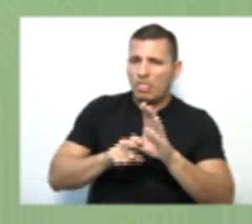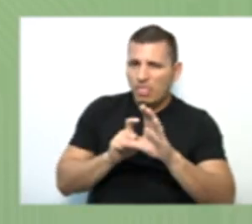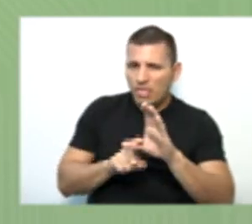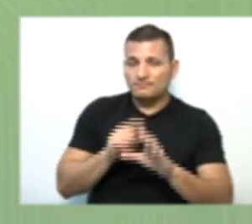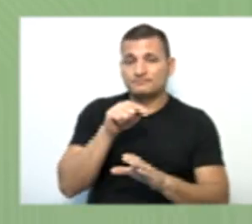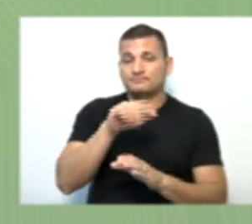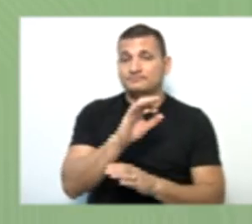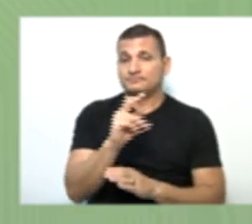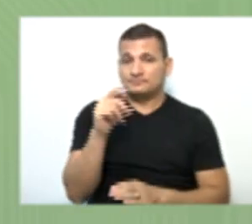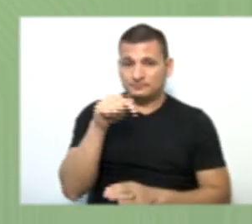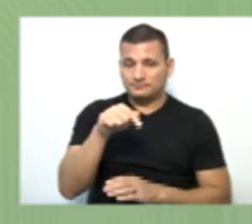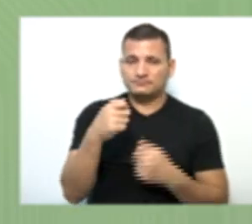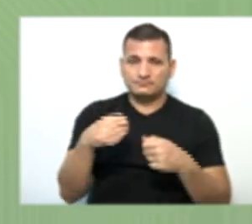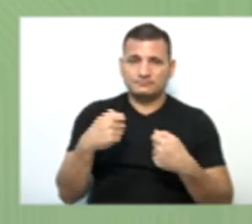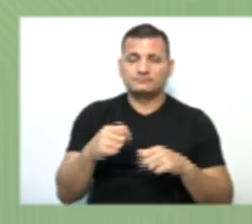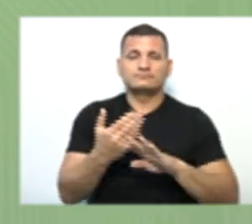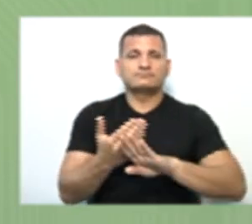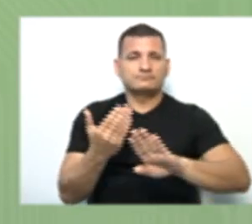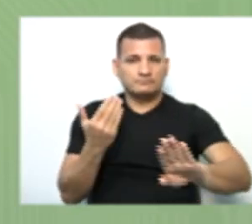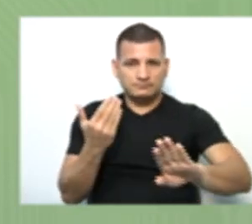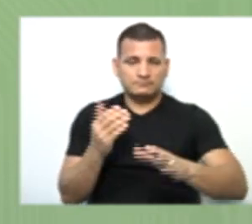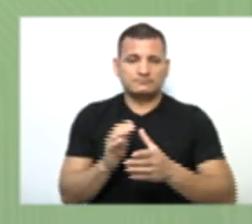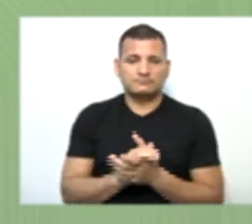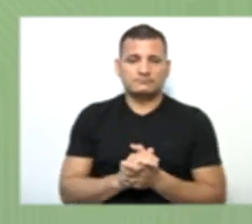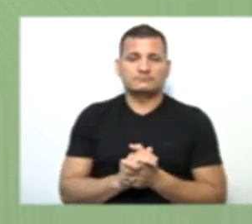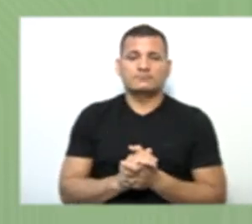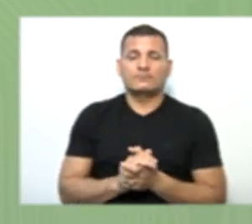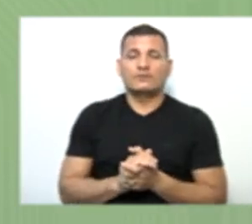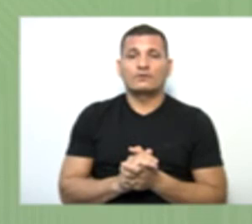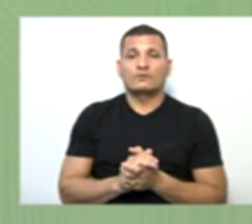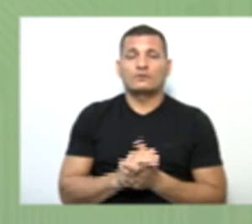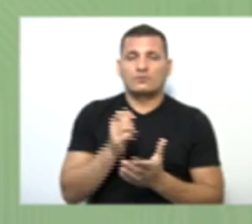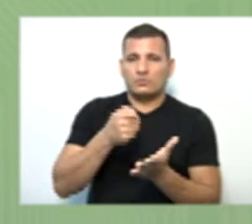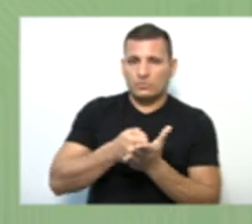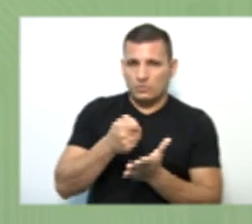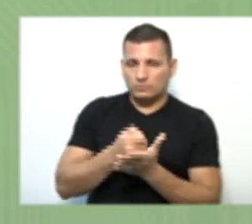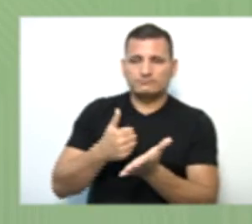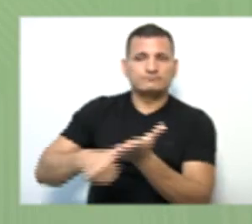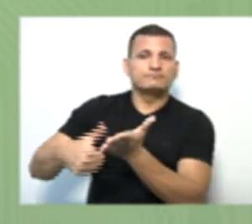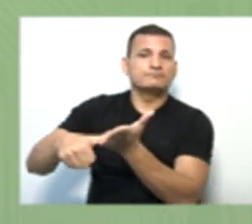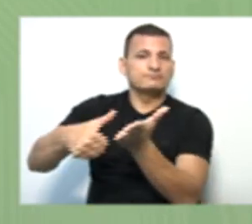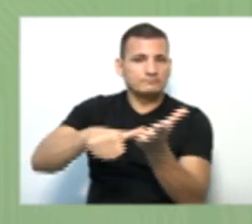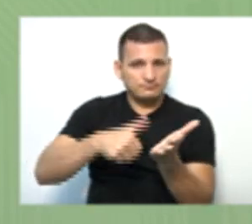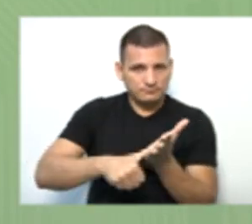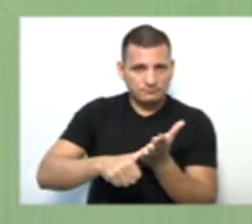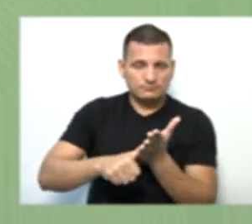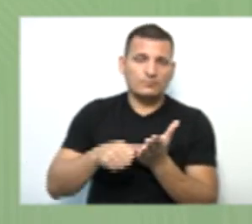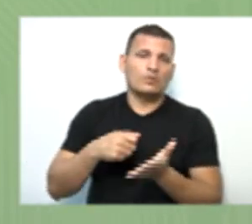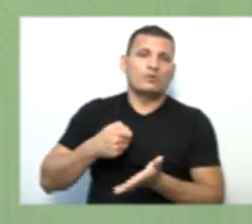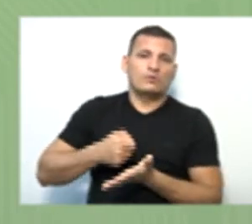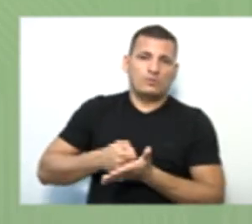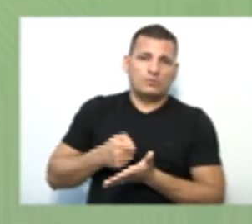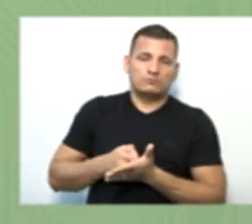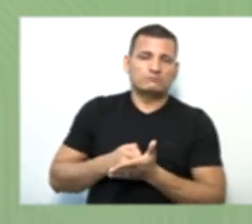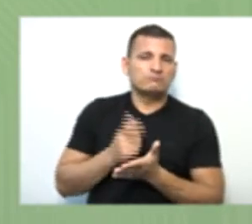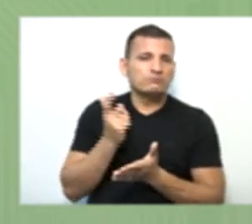ser separadas em obrigações dos cooperados e de terceiros.